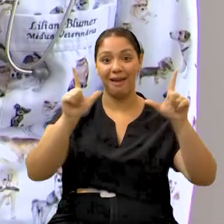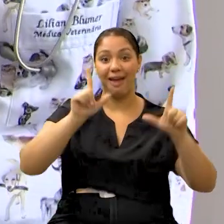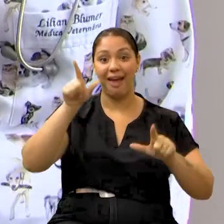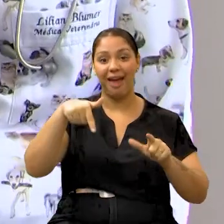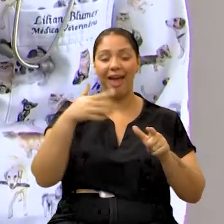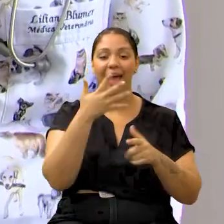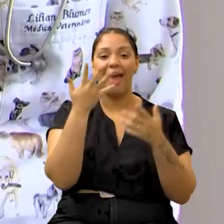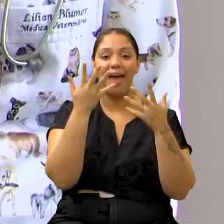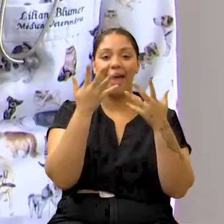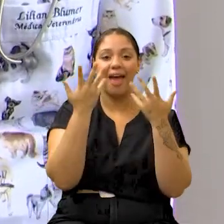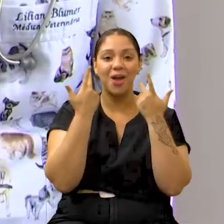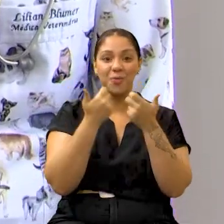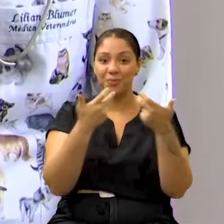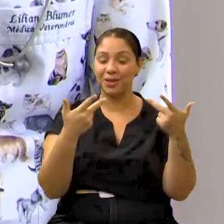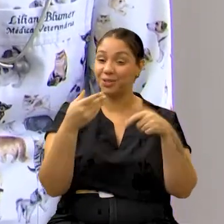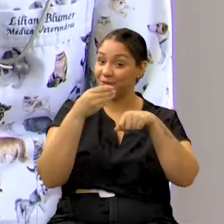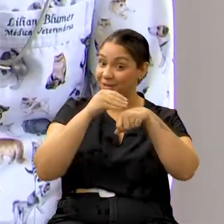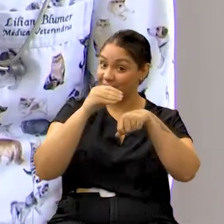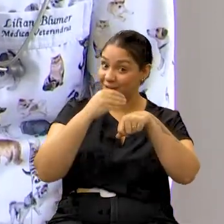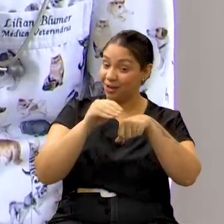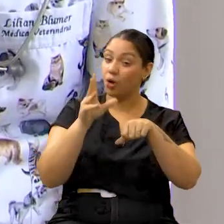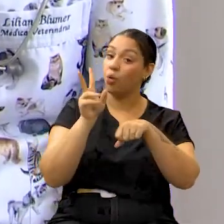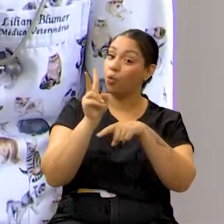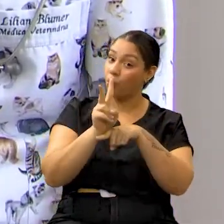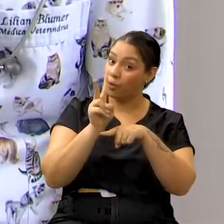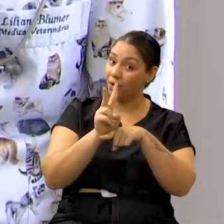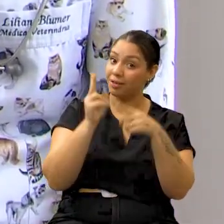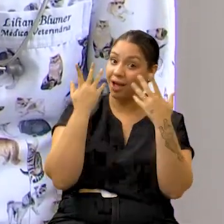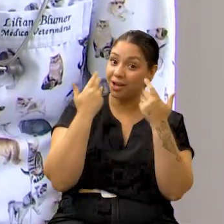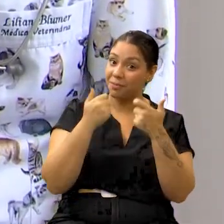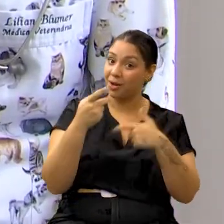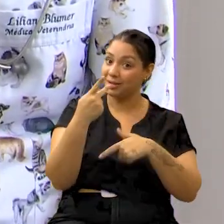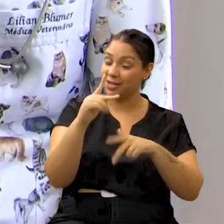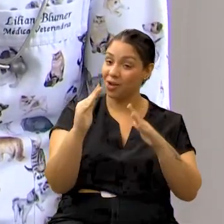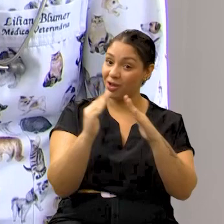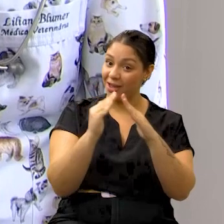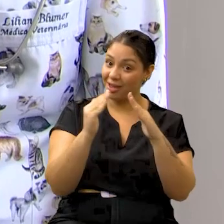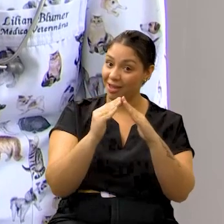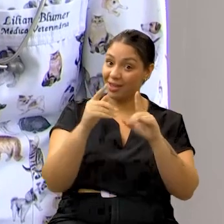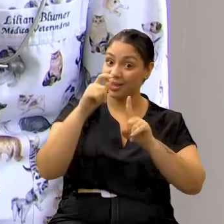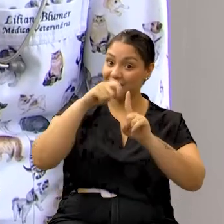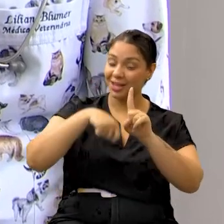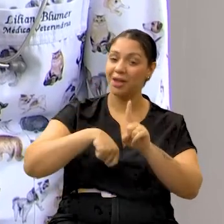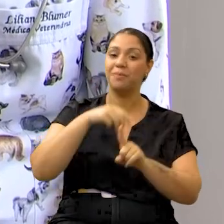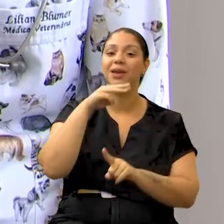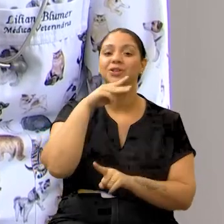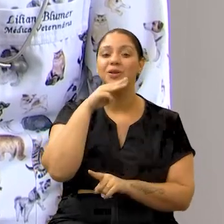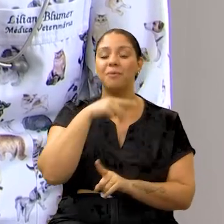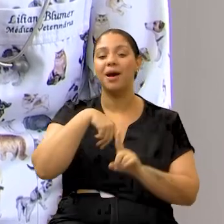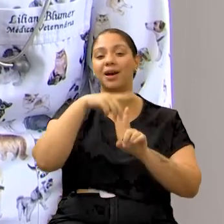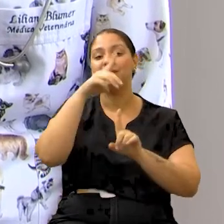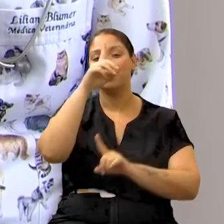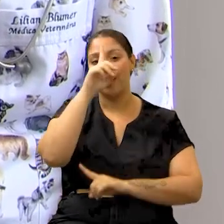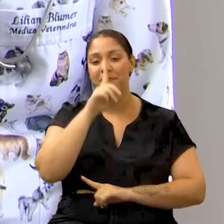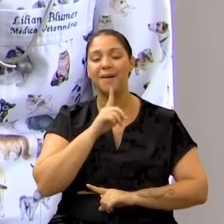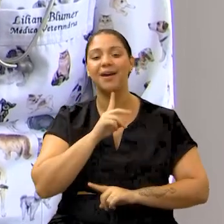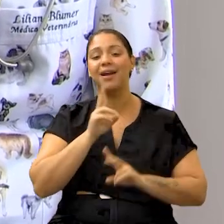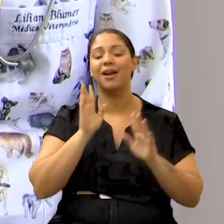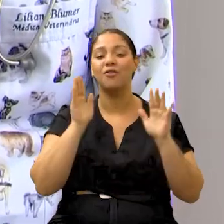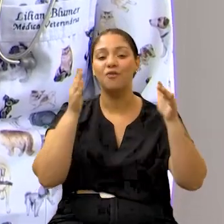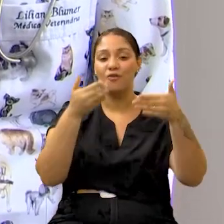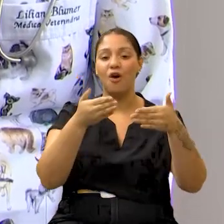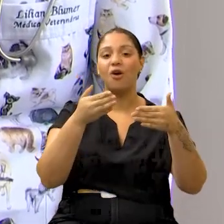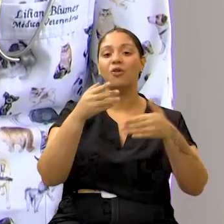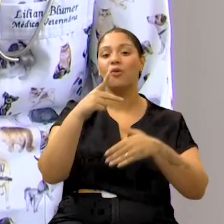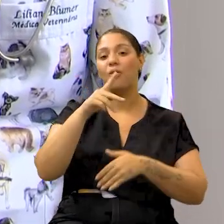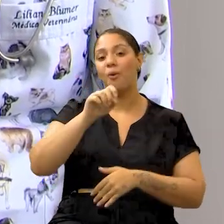encerro o quadro Ao Bicho de hoje com as dicas da Lília aí. Todo cuidado com o bichinho que você tem em casa nesse mês de março amarelo, então, voltado